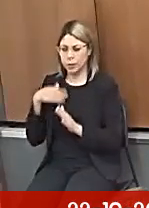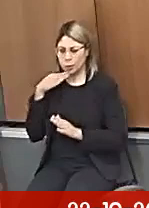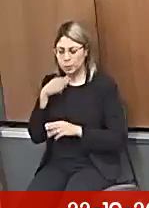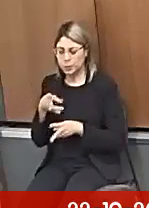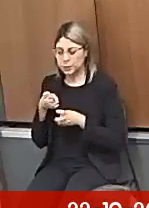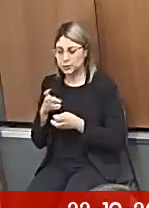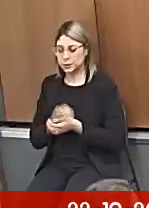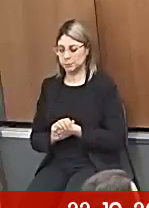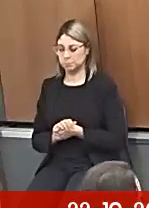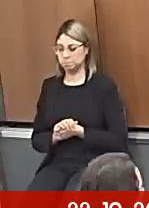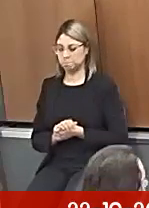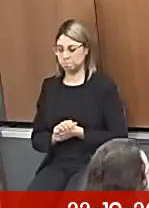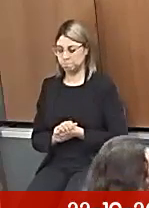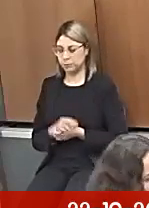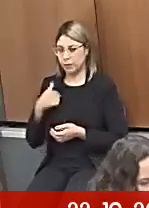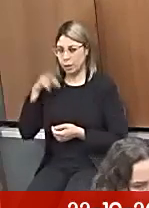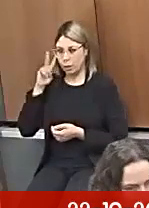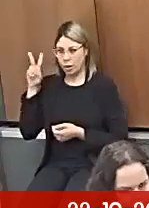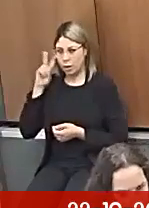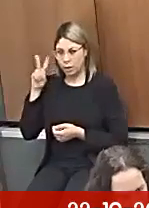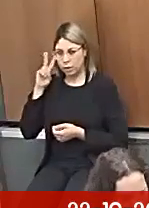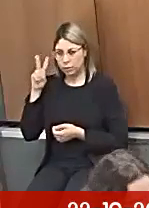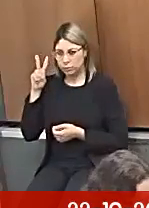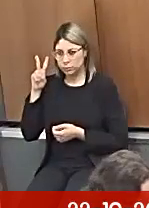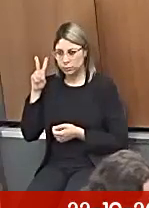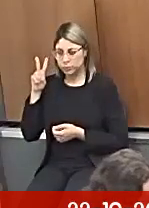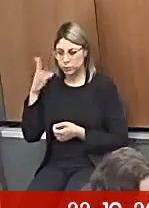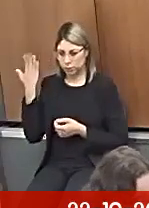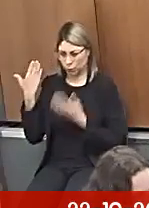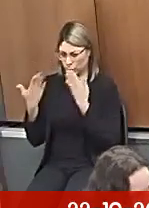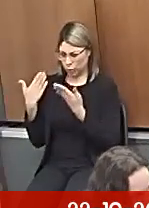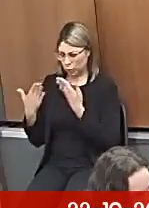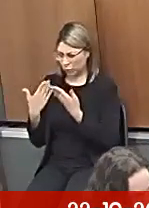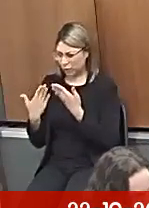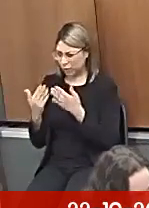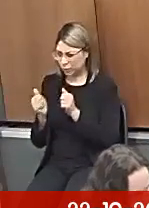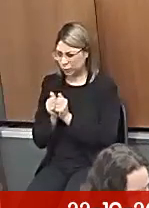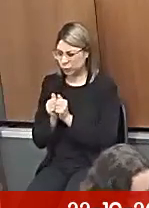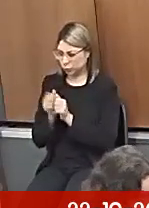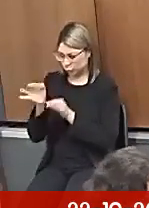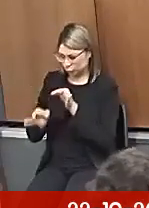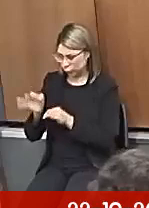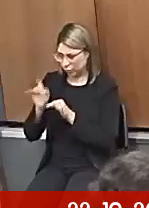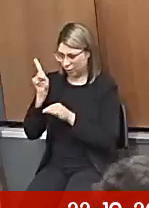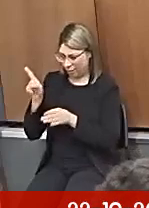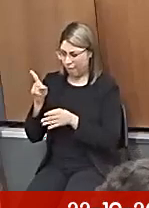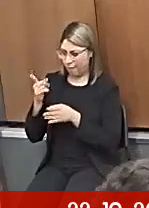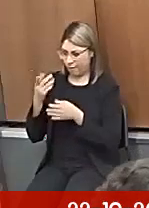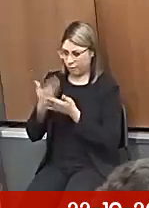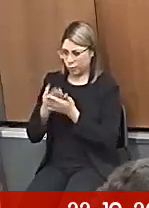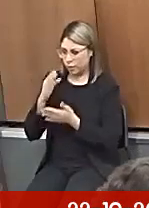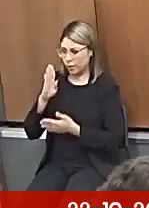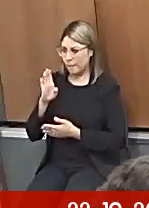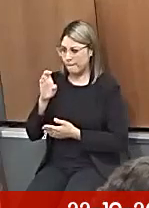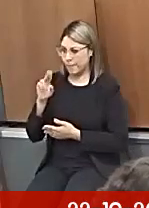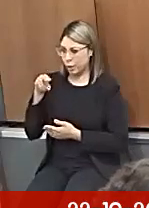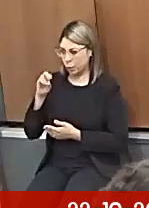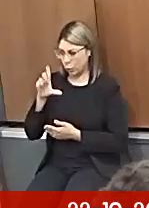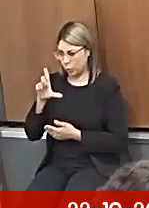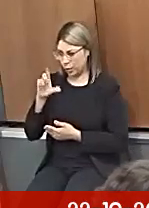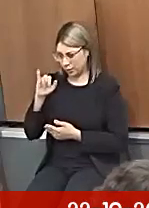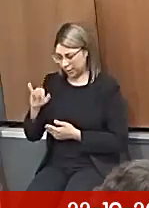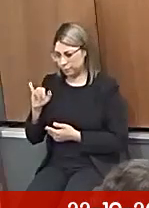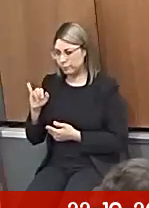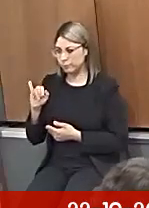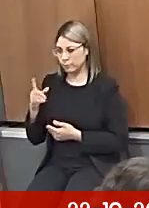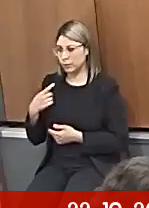anotando, eu me lembro especificamente, na conversa com o jurídico do Bernoulli, porque eu estava presente, ele falava, bom,